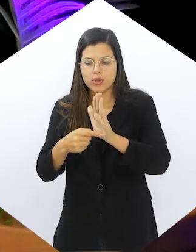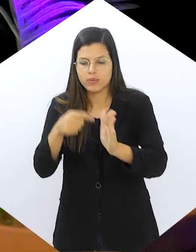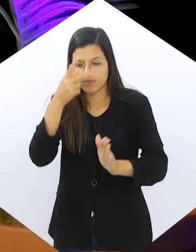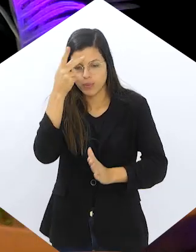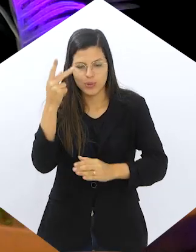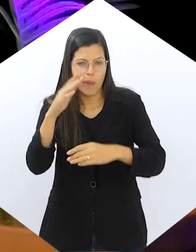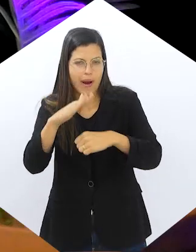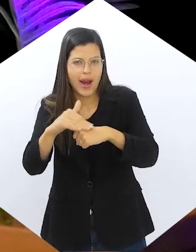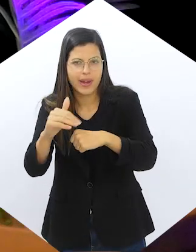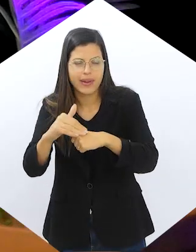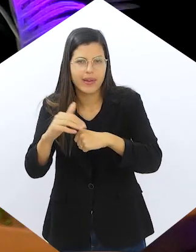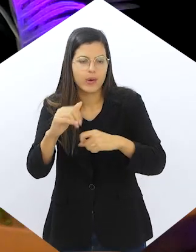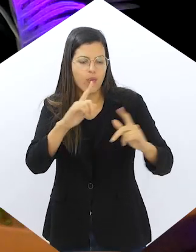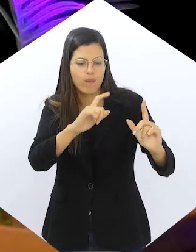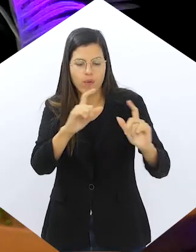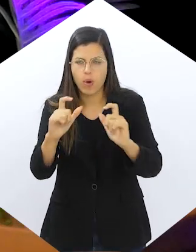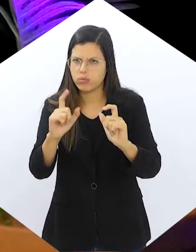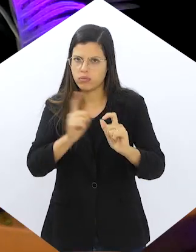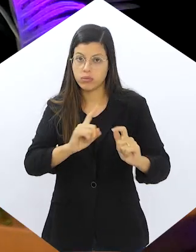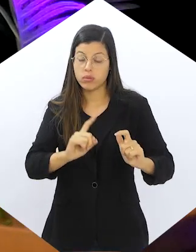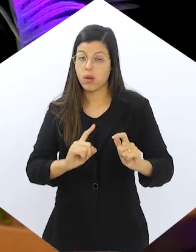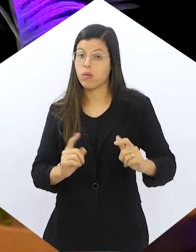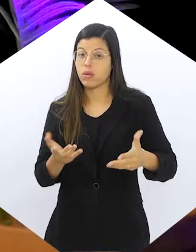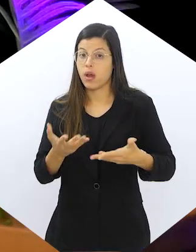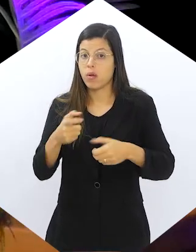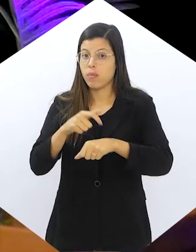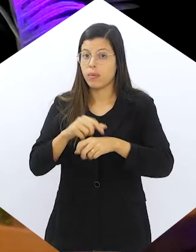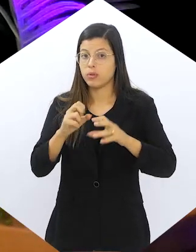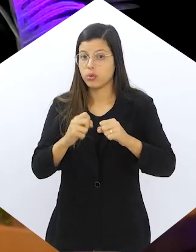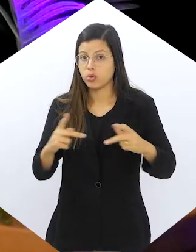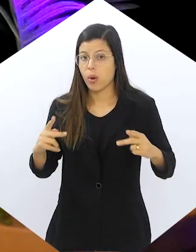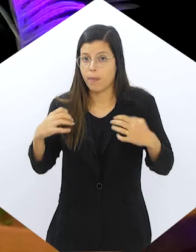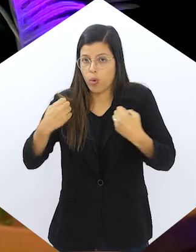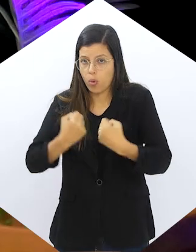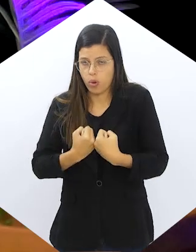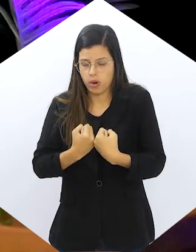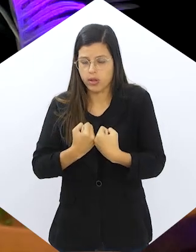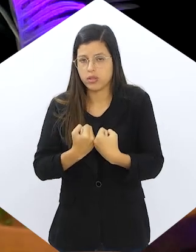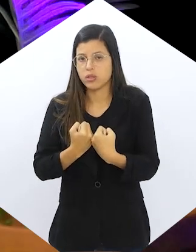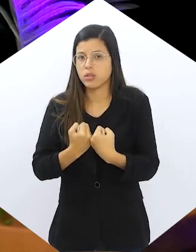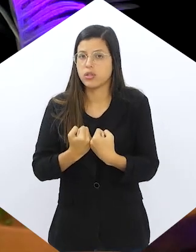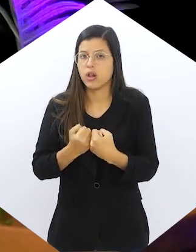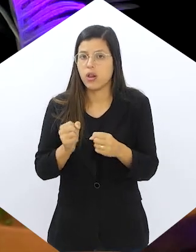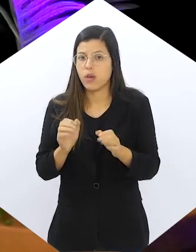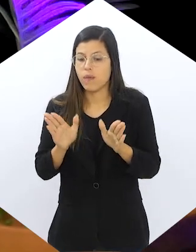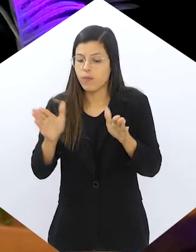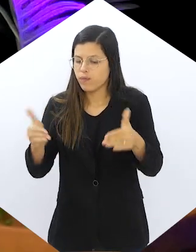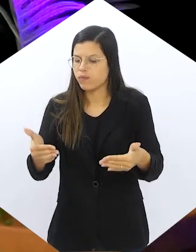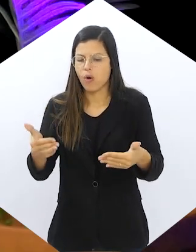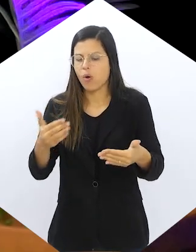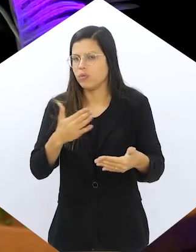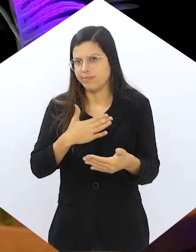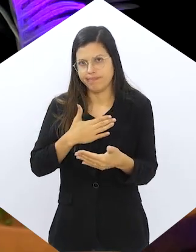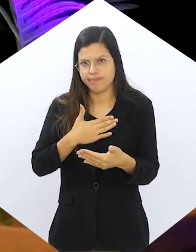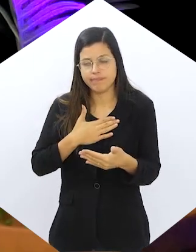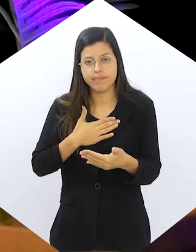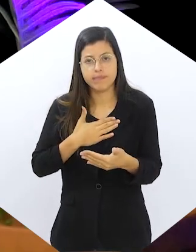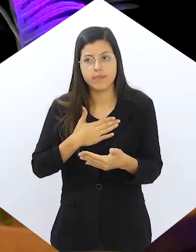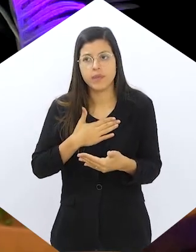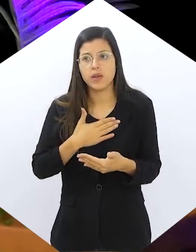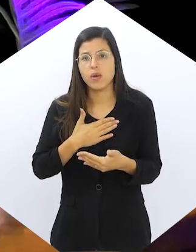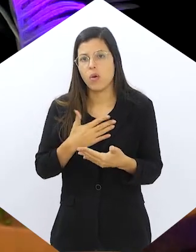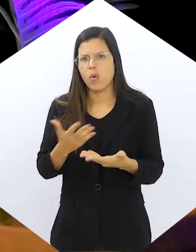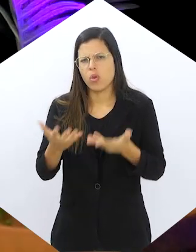fazerem carinho e tirarem foto. Não, eu quero que no momento que eu esteja no shopping, ele esteja de colete, ele está focado em mim. Quando eu